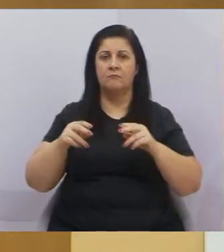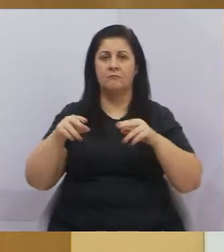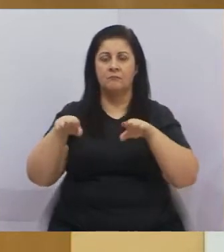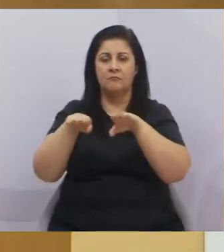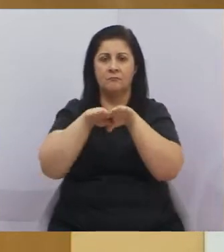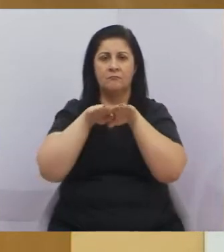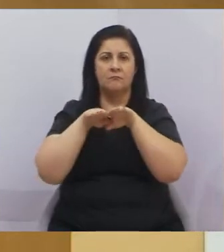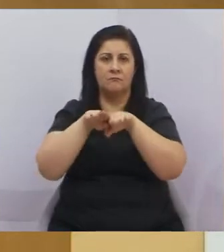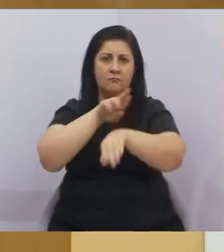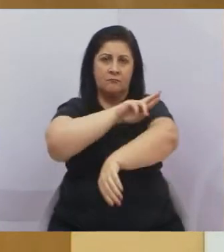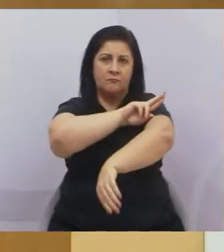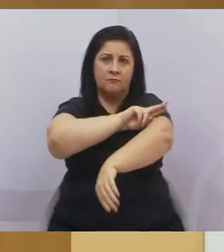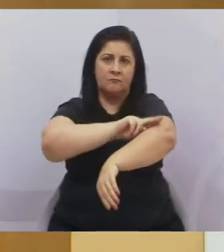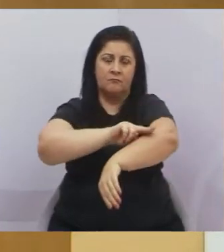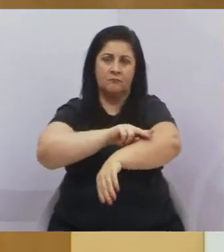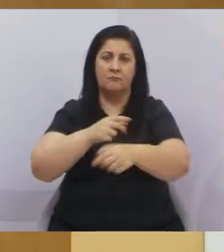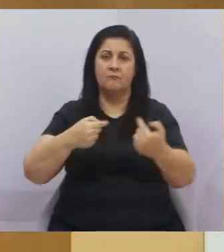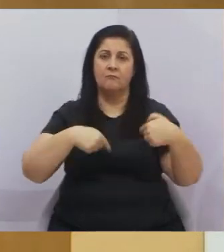combater a discriminação